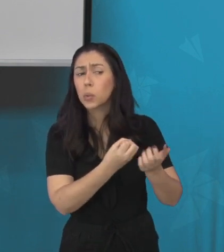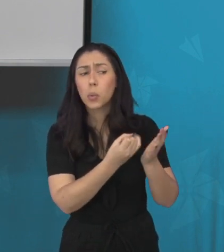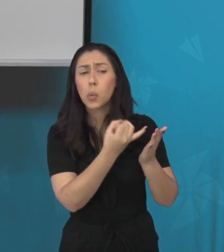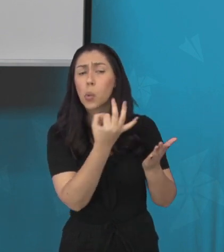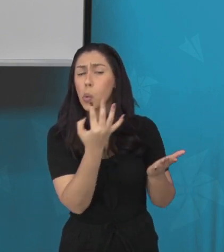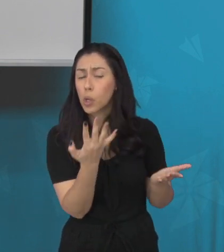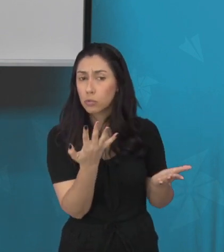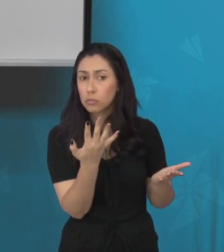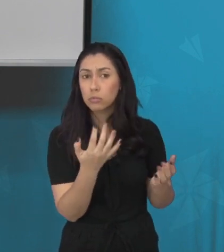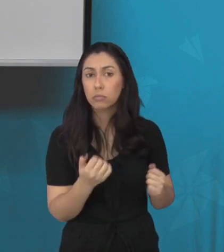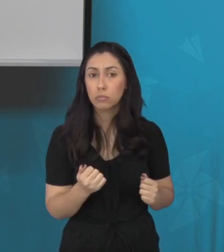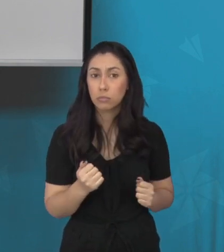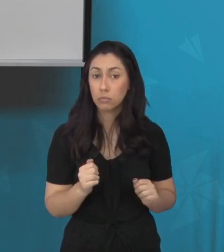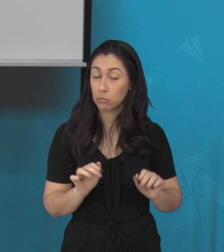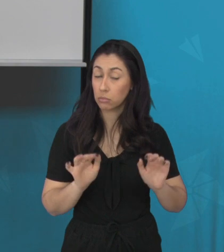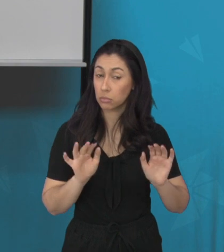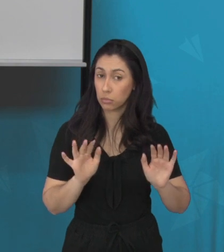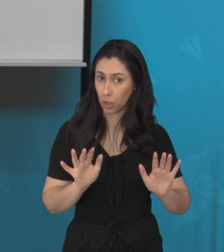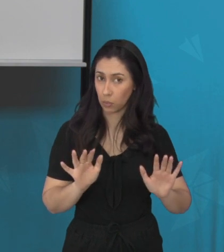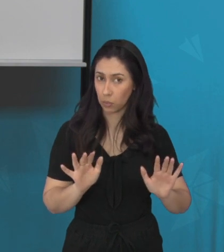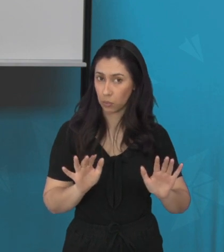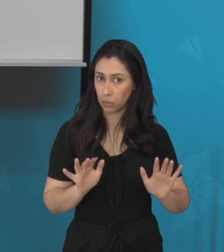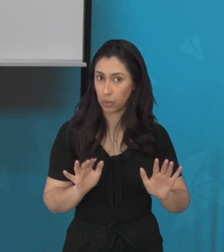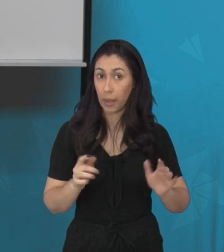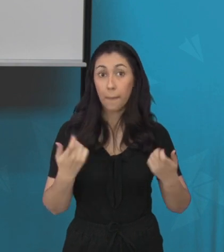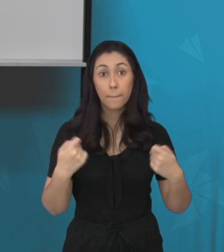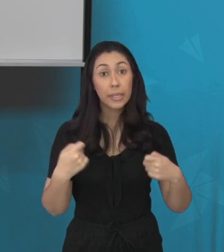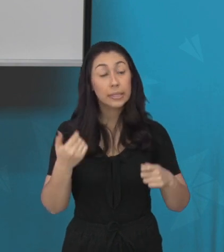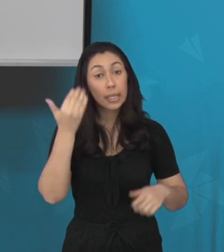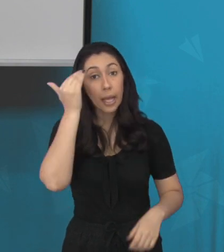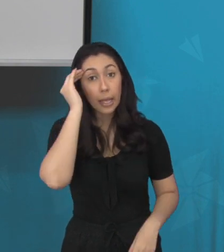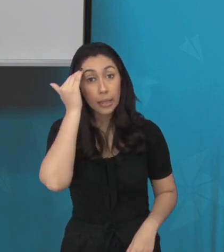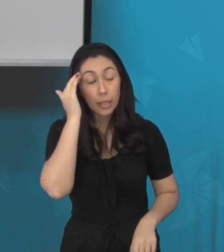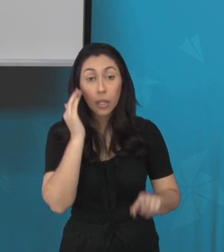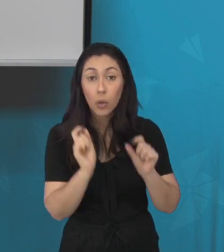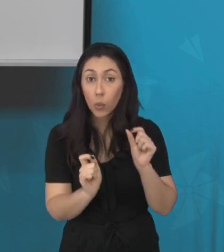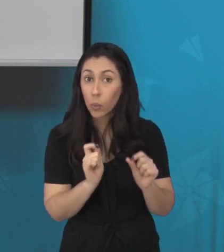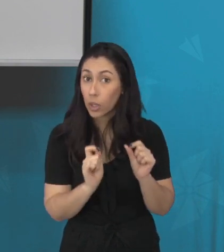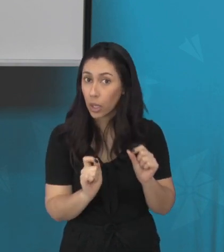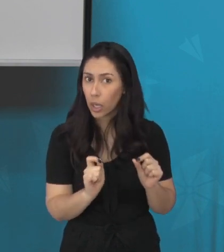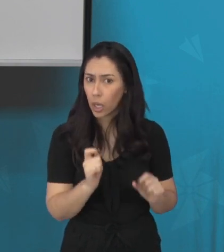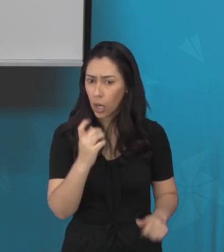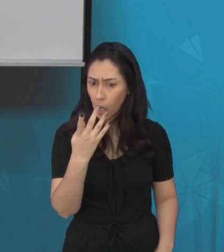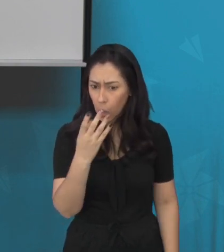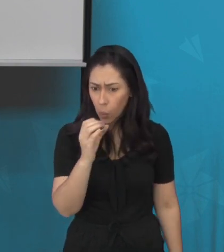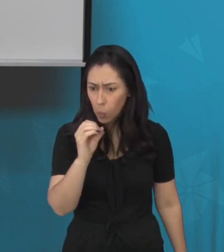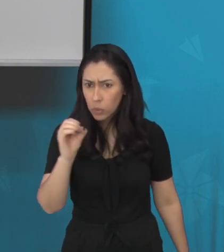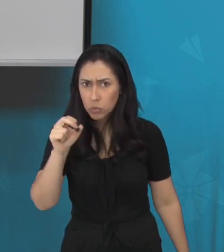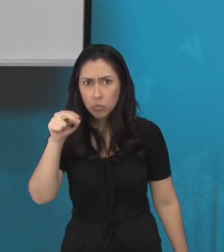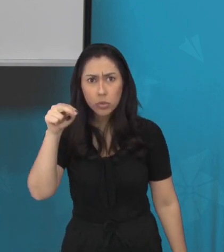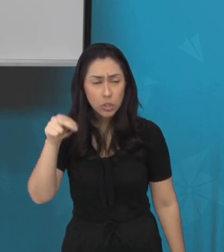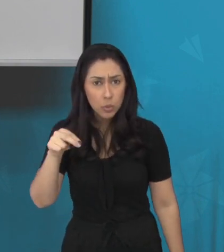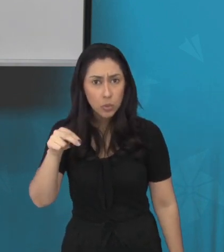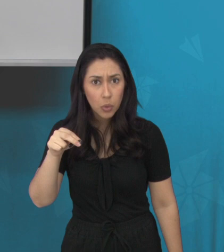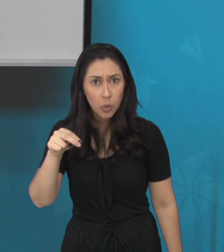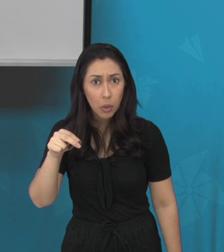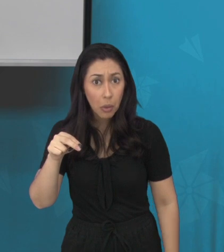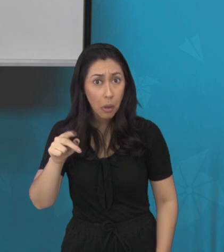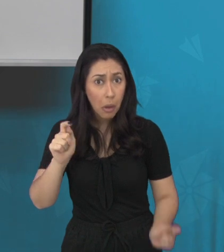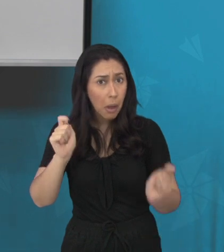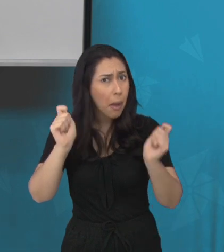esse guarda-roupas, com os 400 newtons aplicados, ele está no